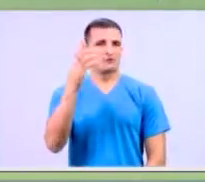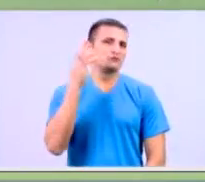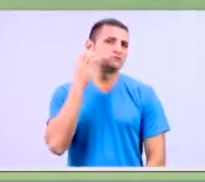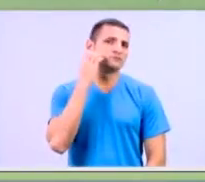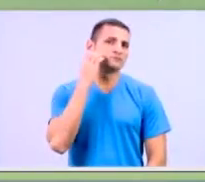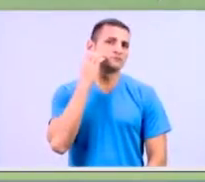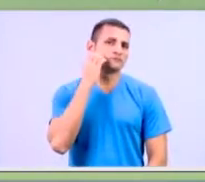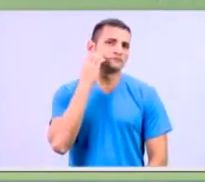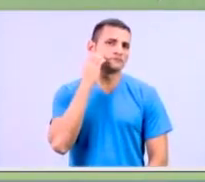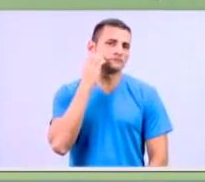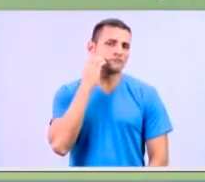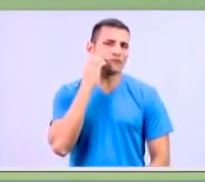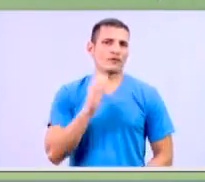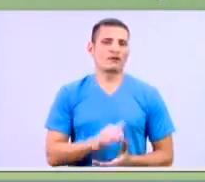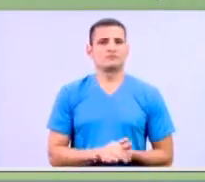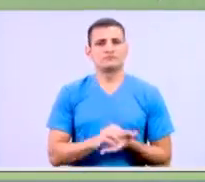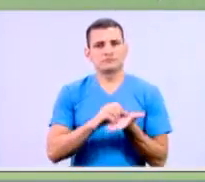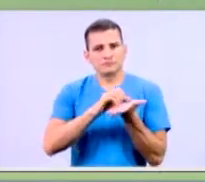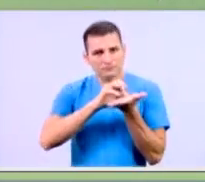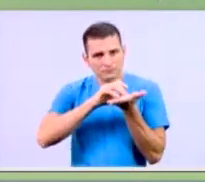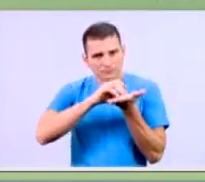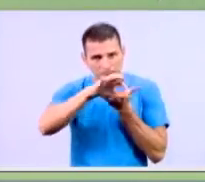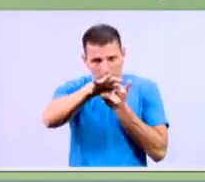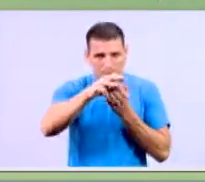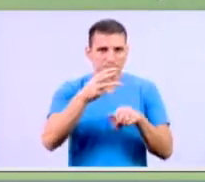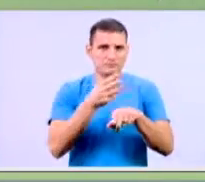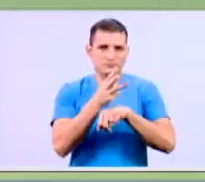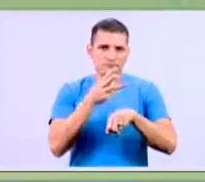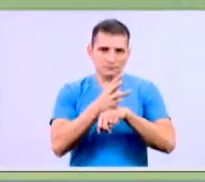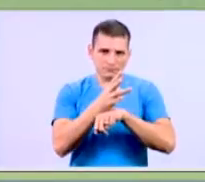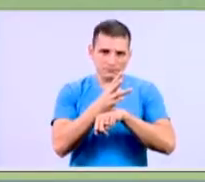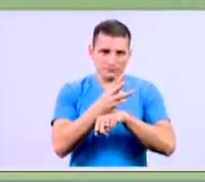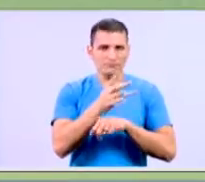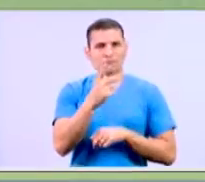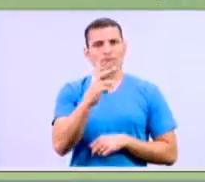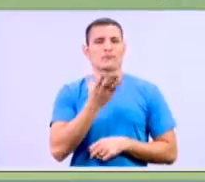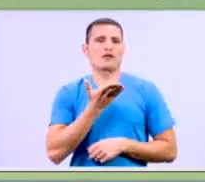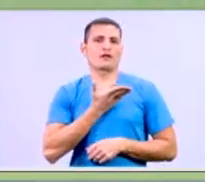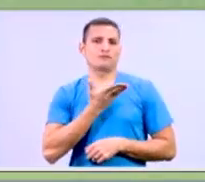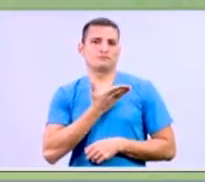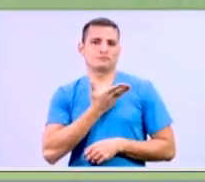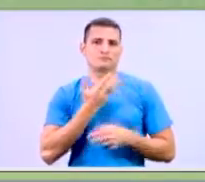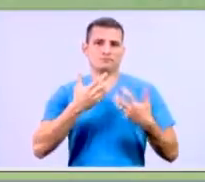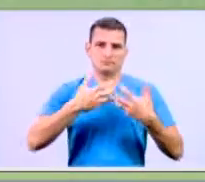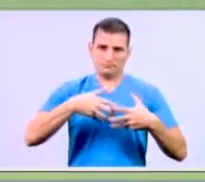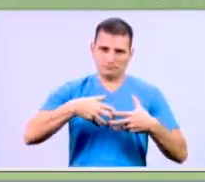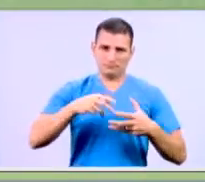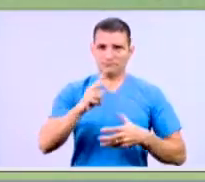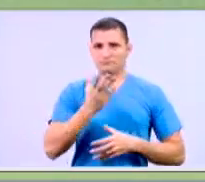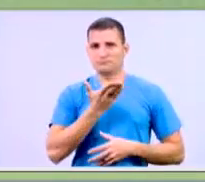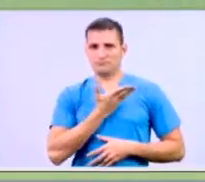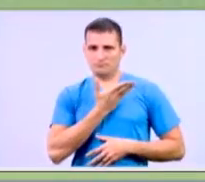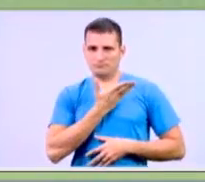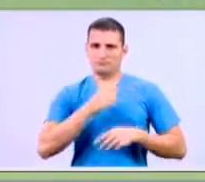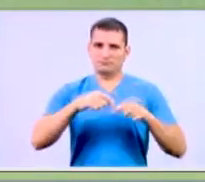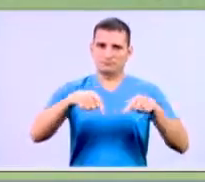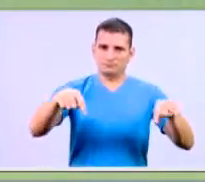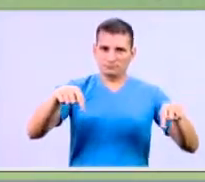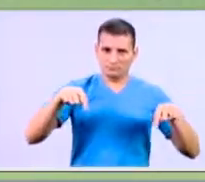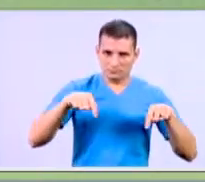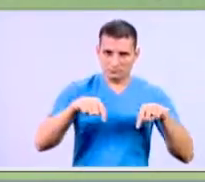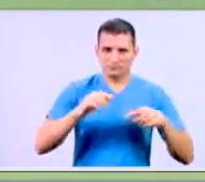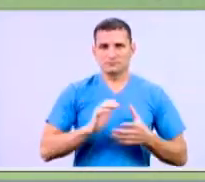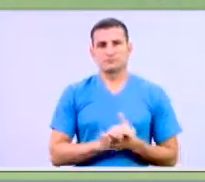celular, enviando uma mensagem pelo WhatsApp para seu colega do IFRO aí, seu colega de sala.